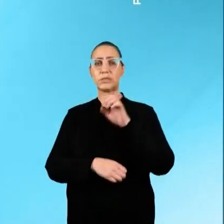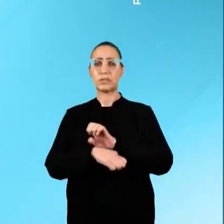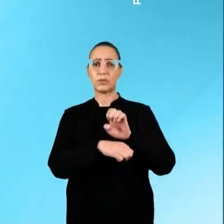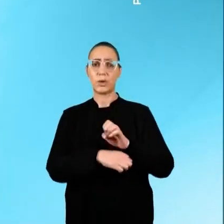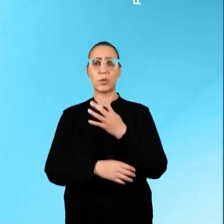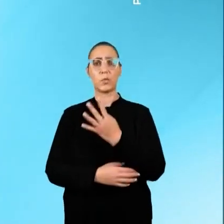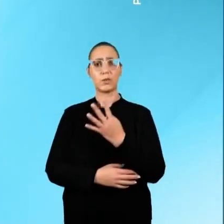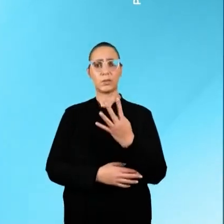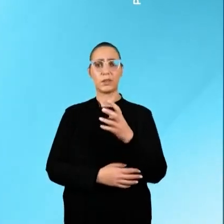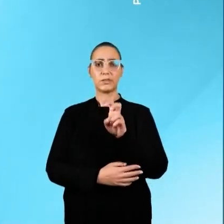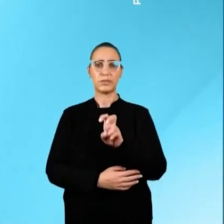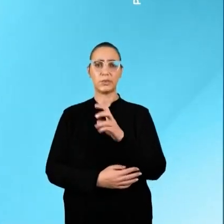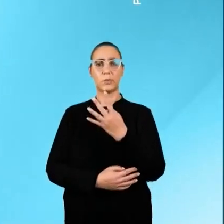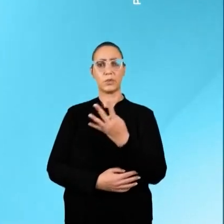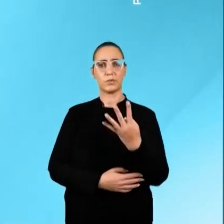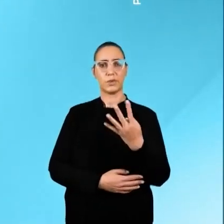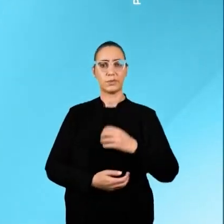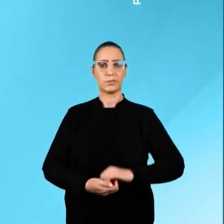deputado estadual,